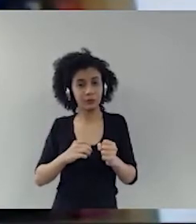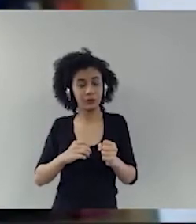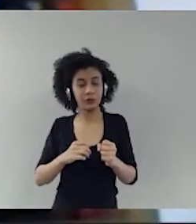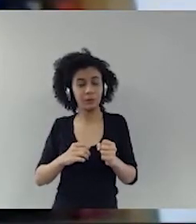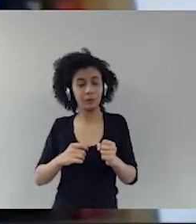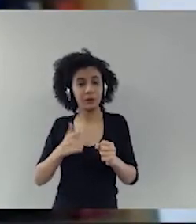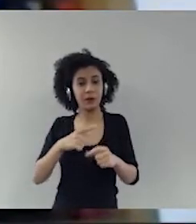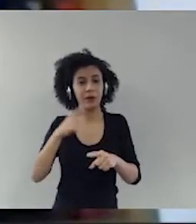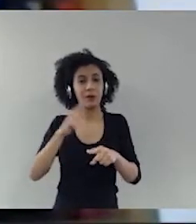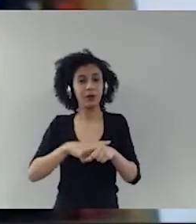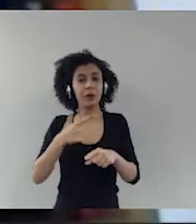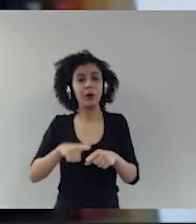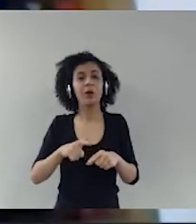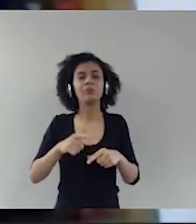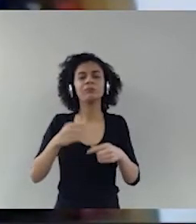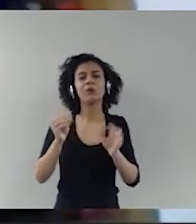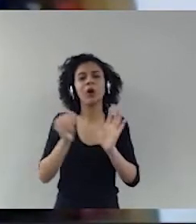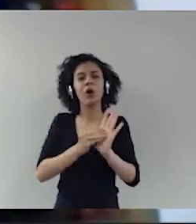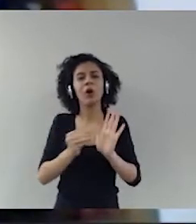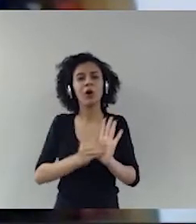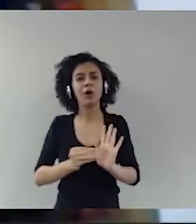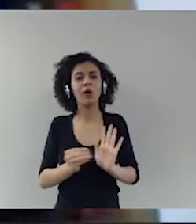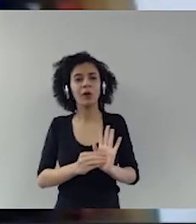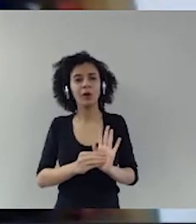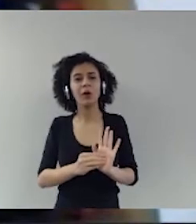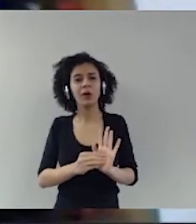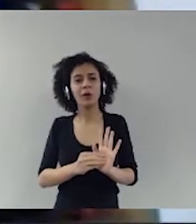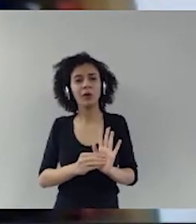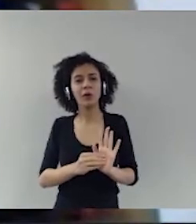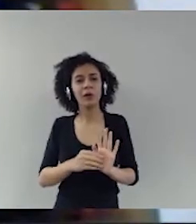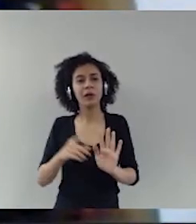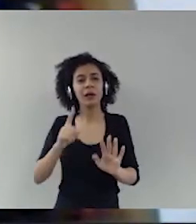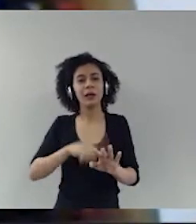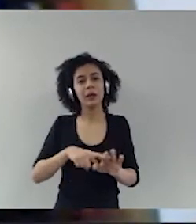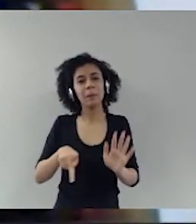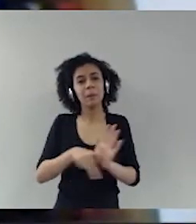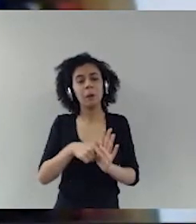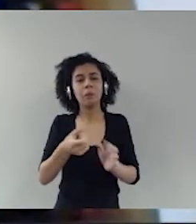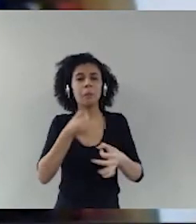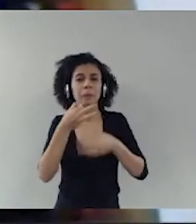para as considerações finais de vocês.